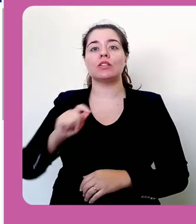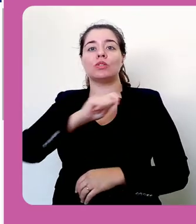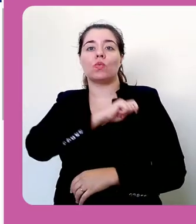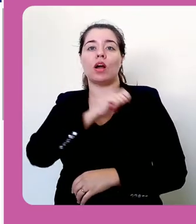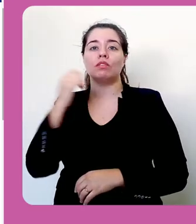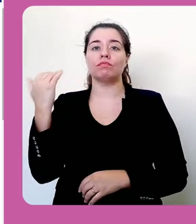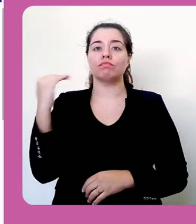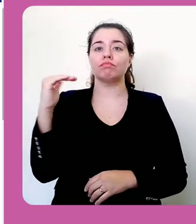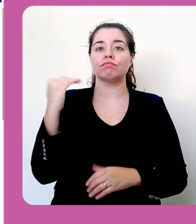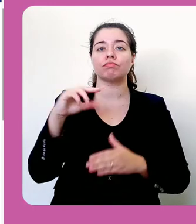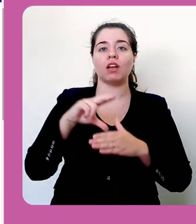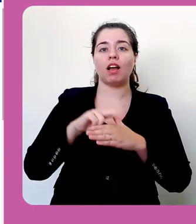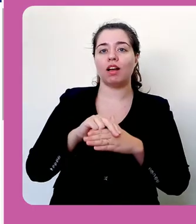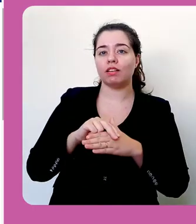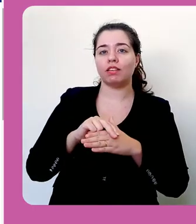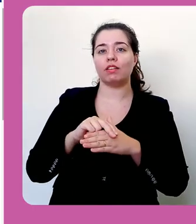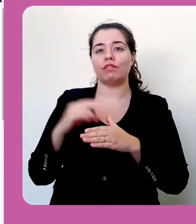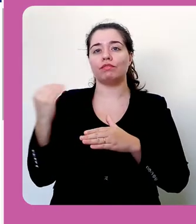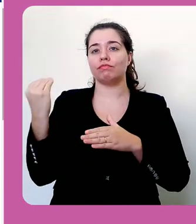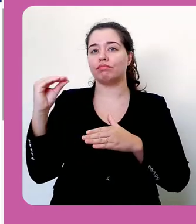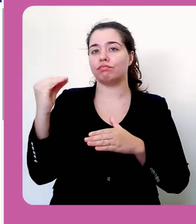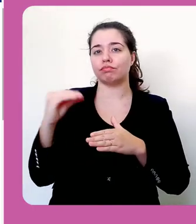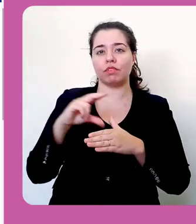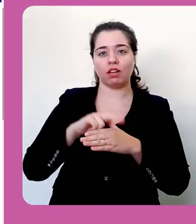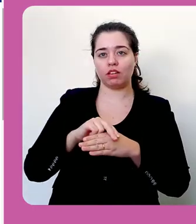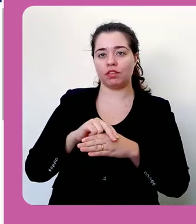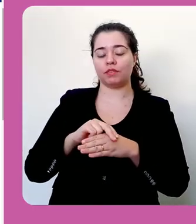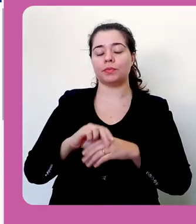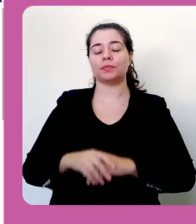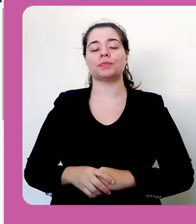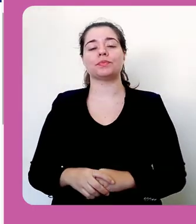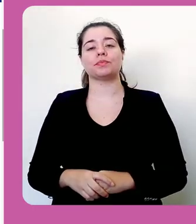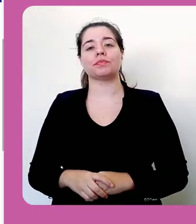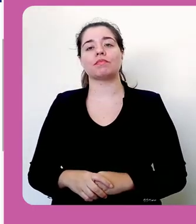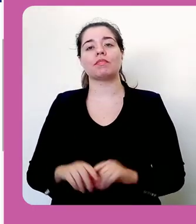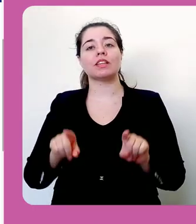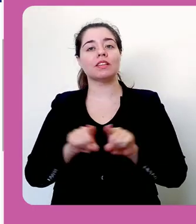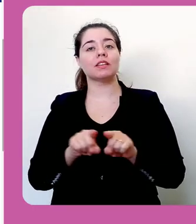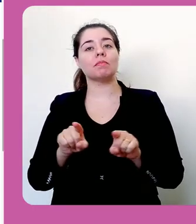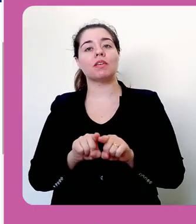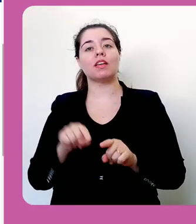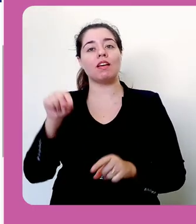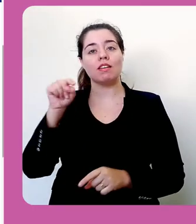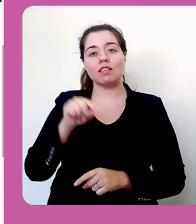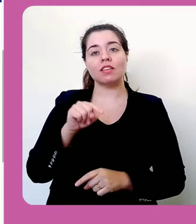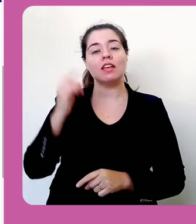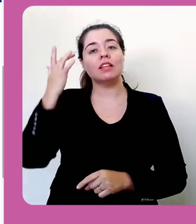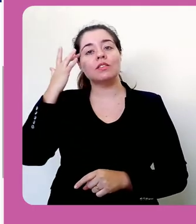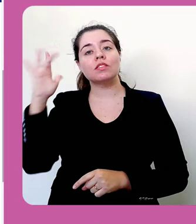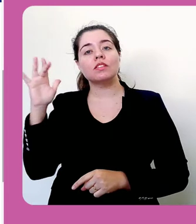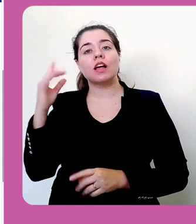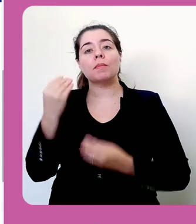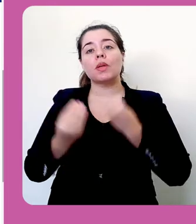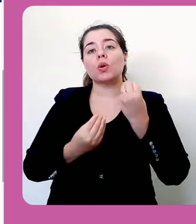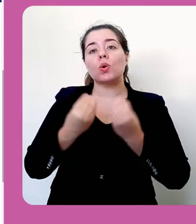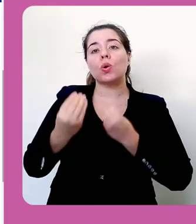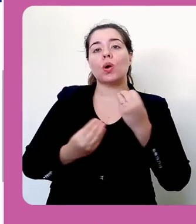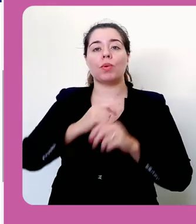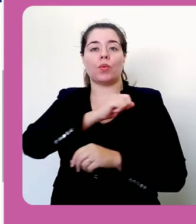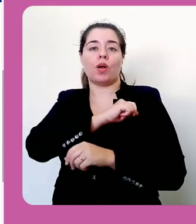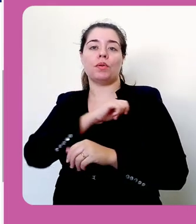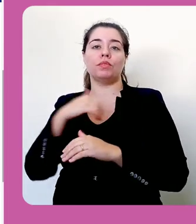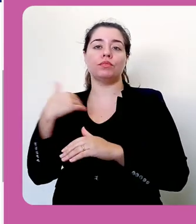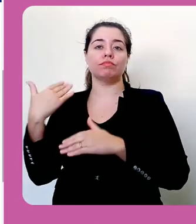quanto o aluno está evoluindo ao longo do estágio. Na Wiki, como a gente guarda todas